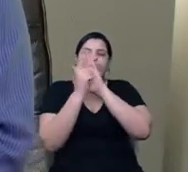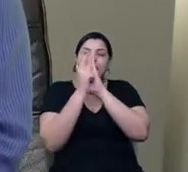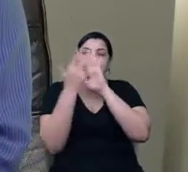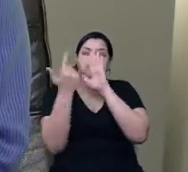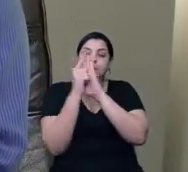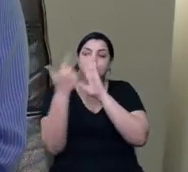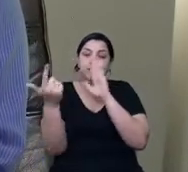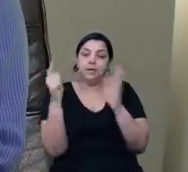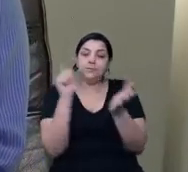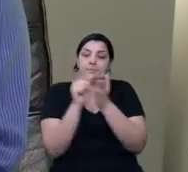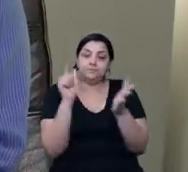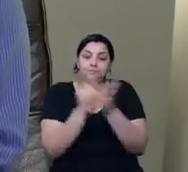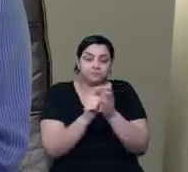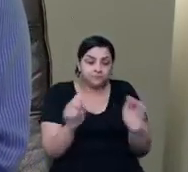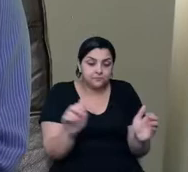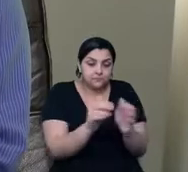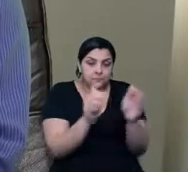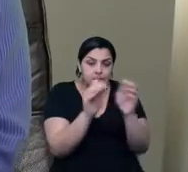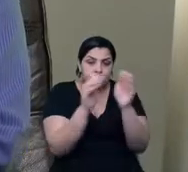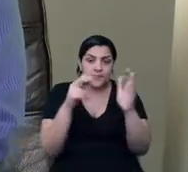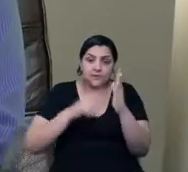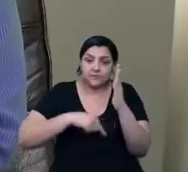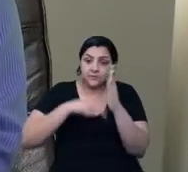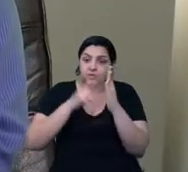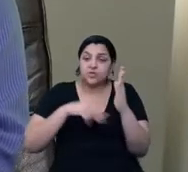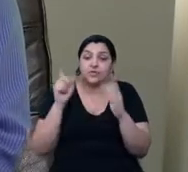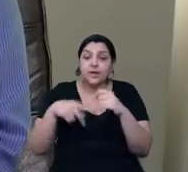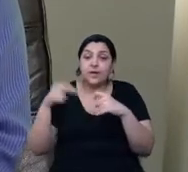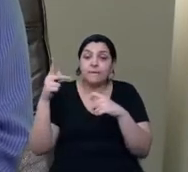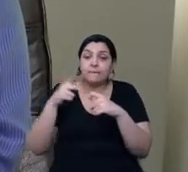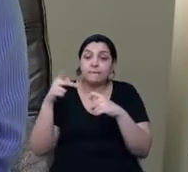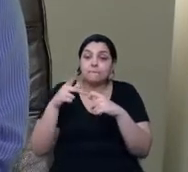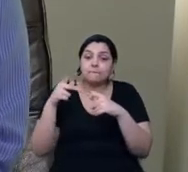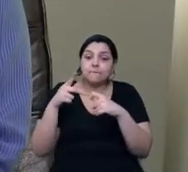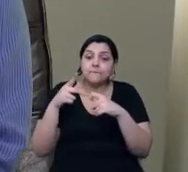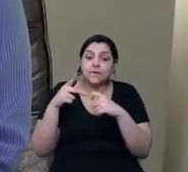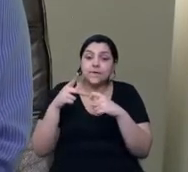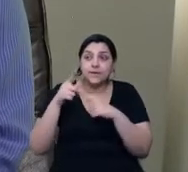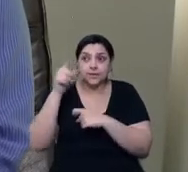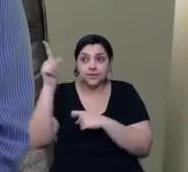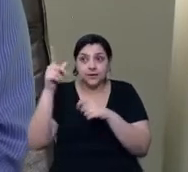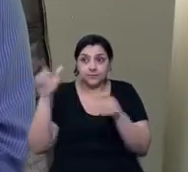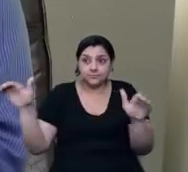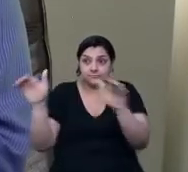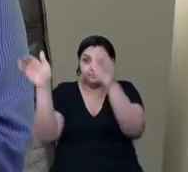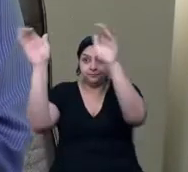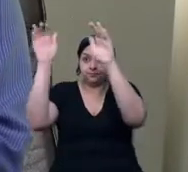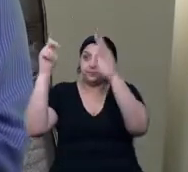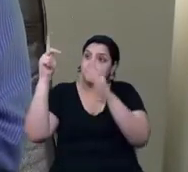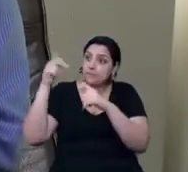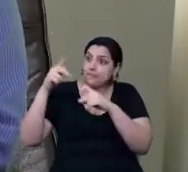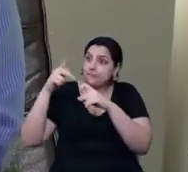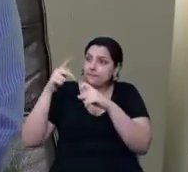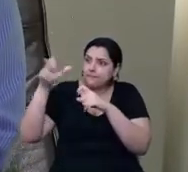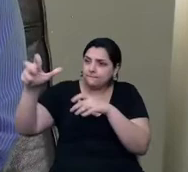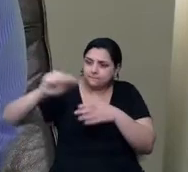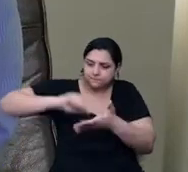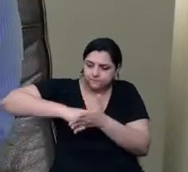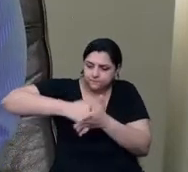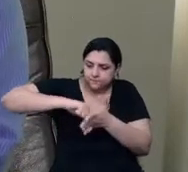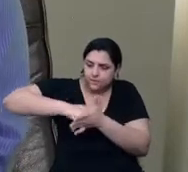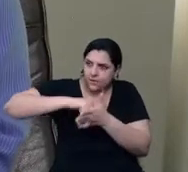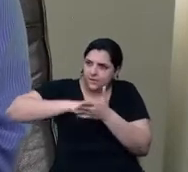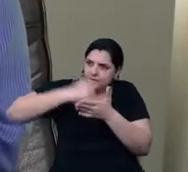essas tintas que eles retiram são de pedras, como lá na Chapada Diamantina. Então eles tiram das pedras da serra, eles tiram